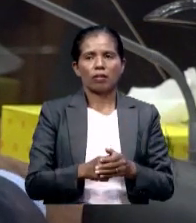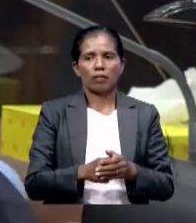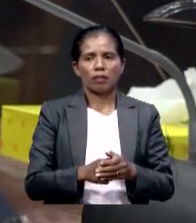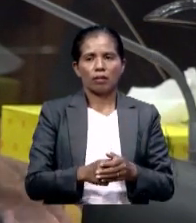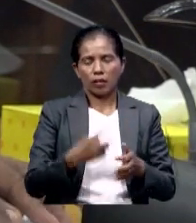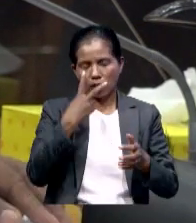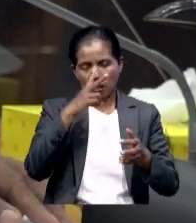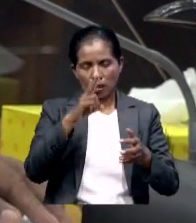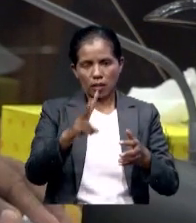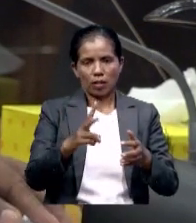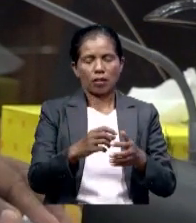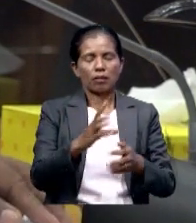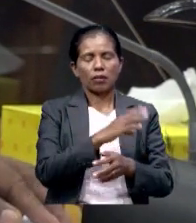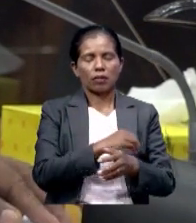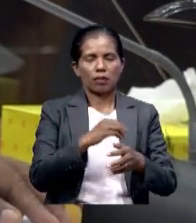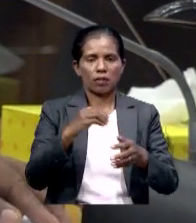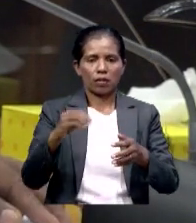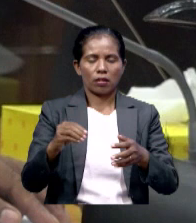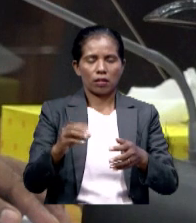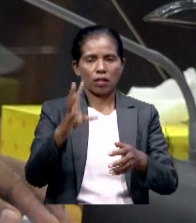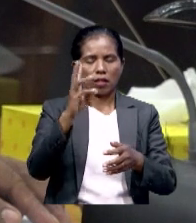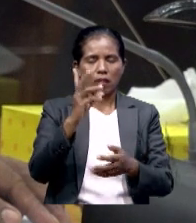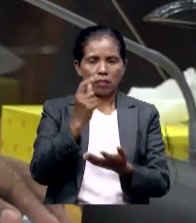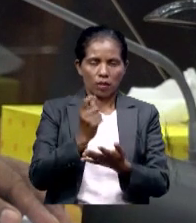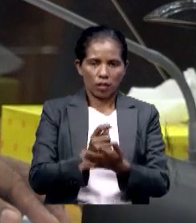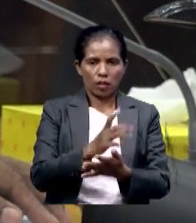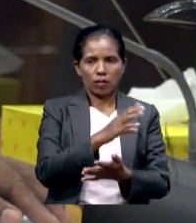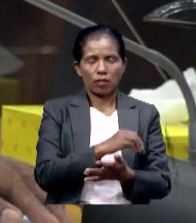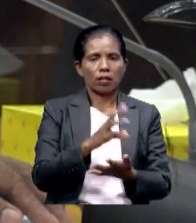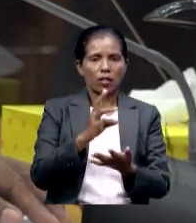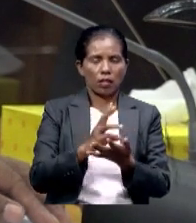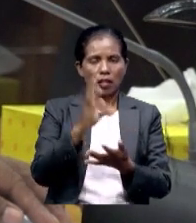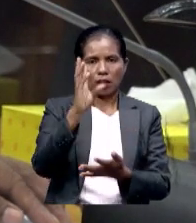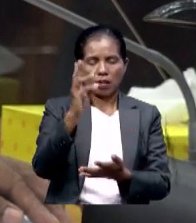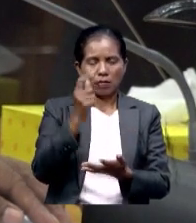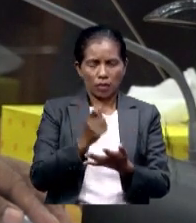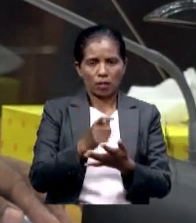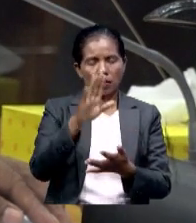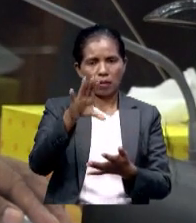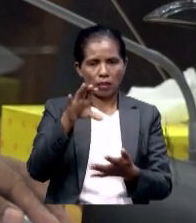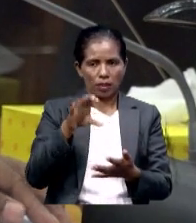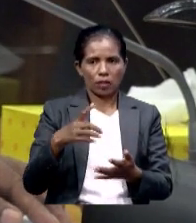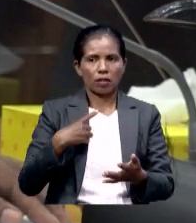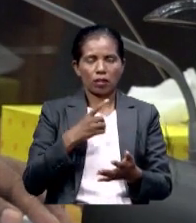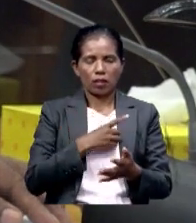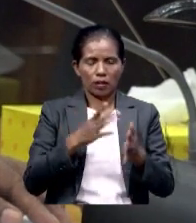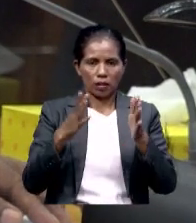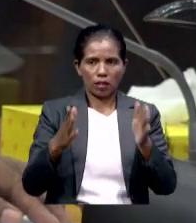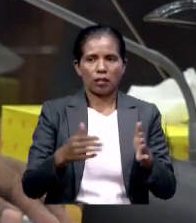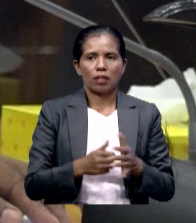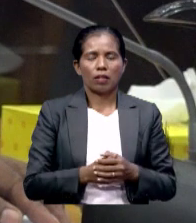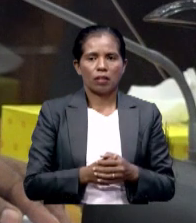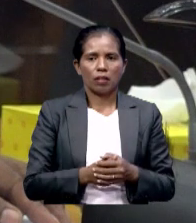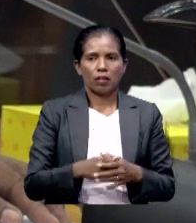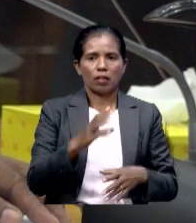e tabele decreto mas completo ona definion 6000 to 6500. Deputado sira det salari 1600